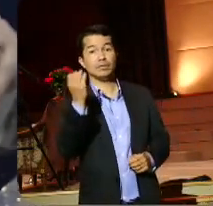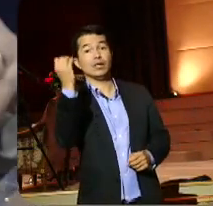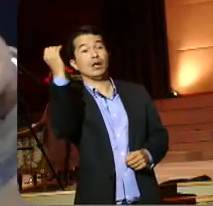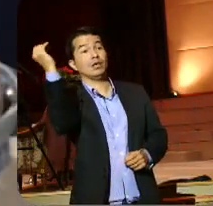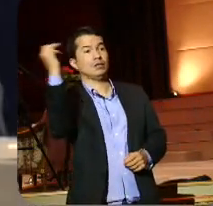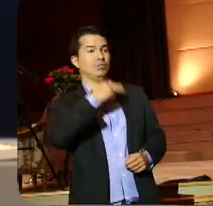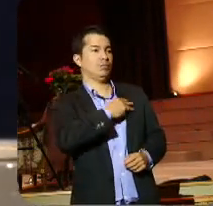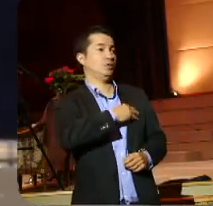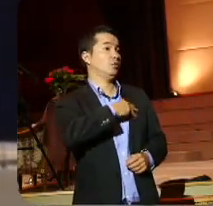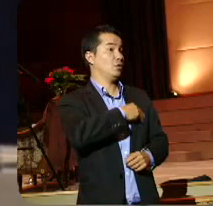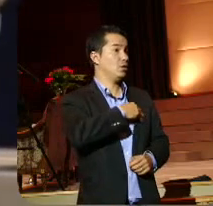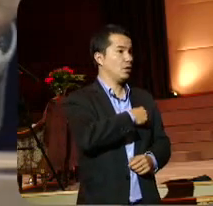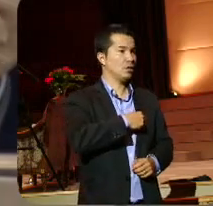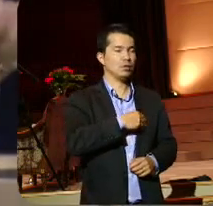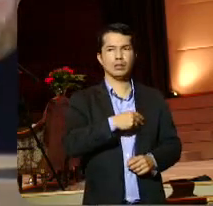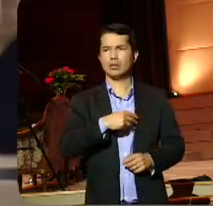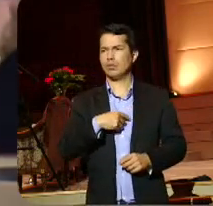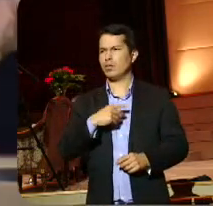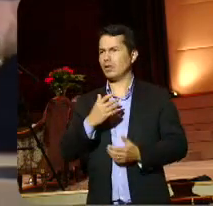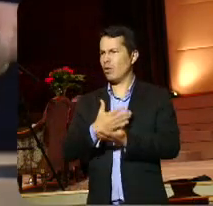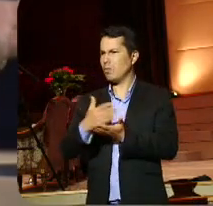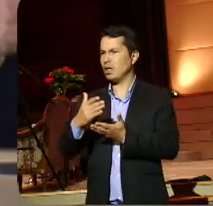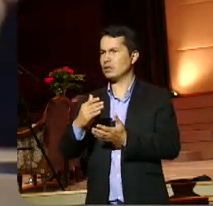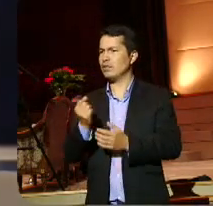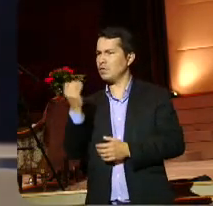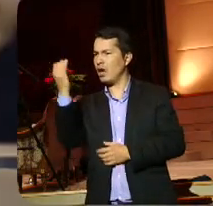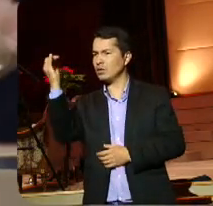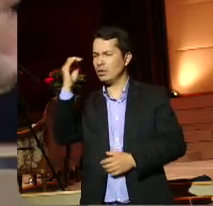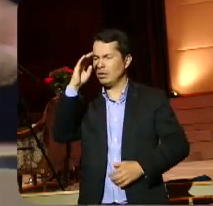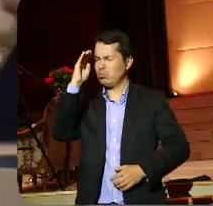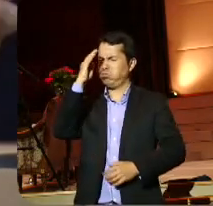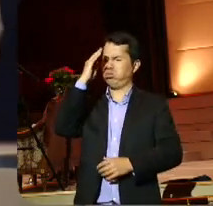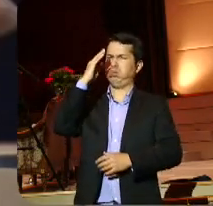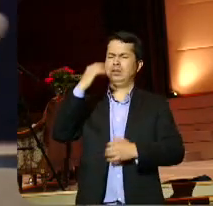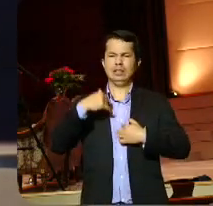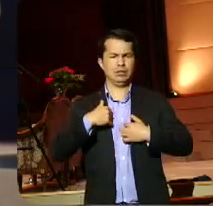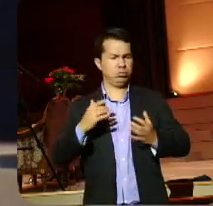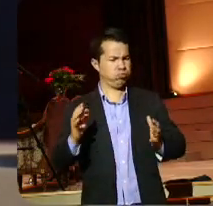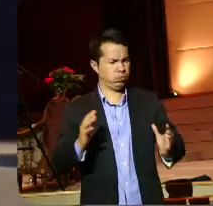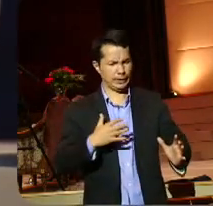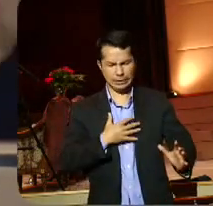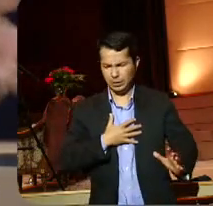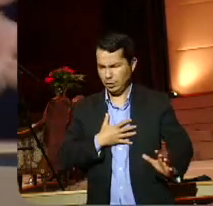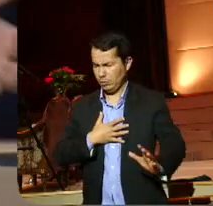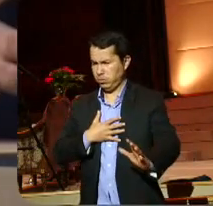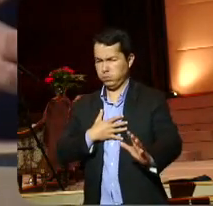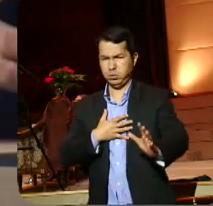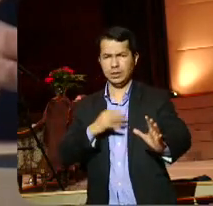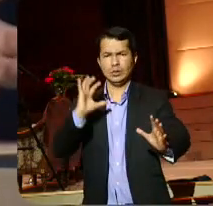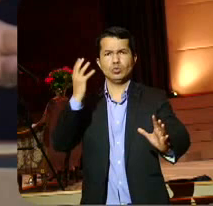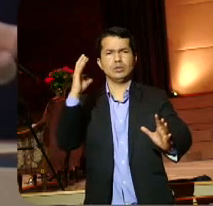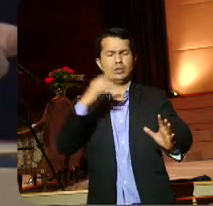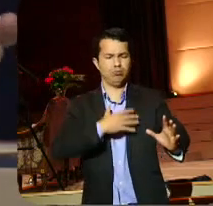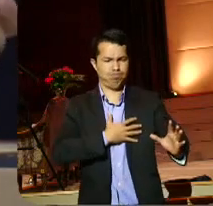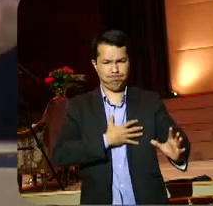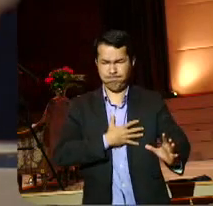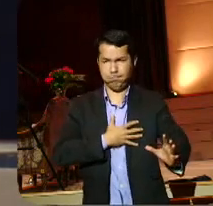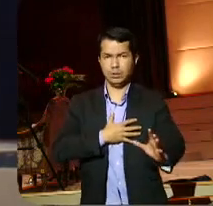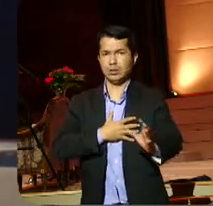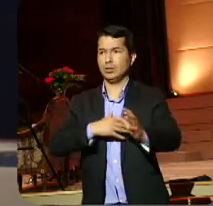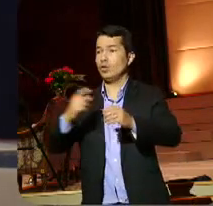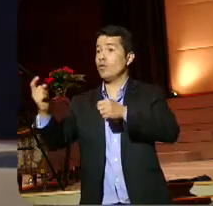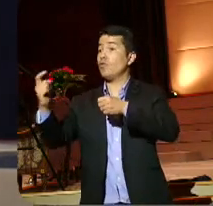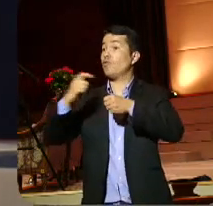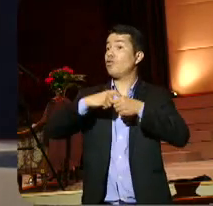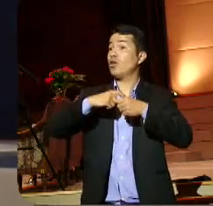universidade, e ele começou a passar mal nessa viagem. Ele não sabia que tinha leucemia, ele começou a passar mal, ele